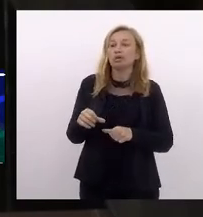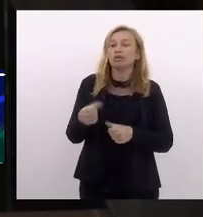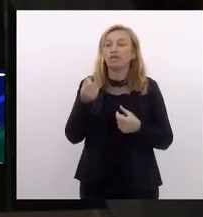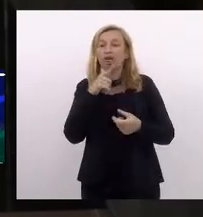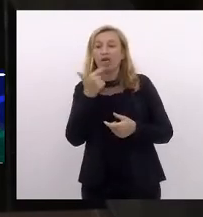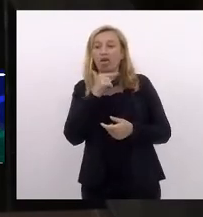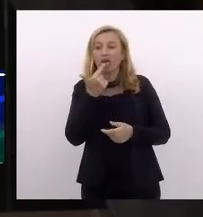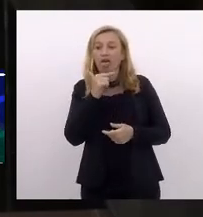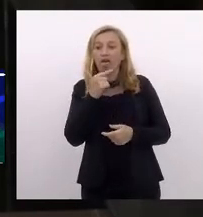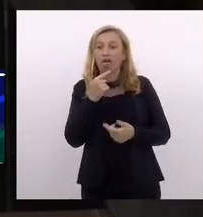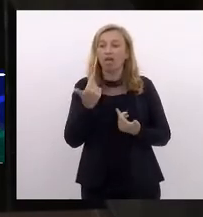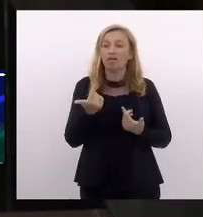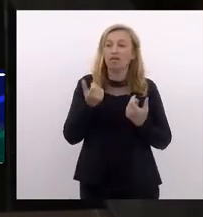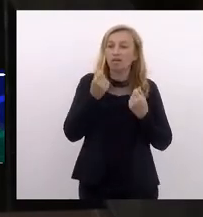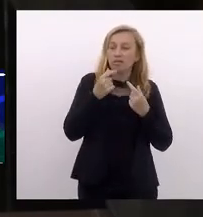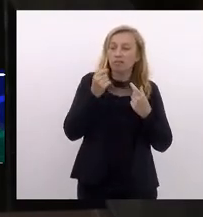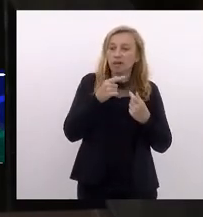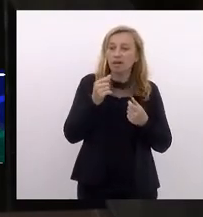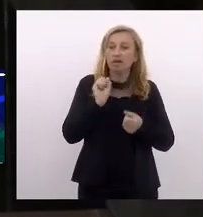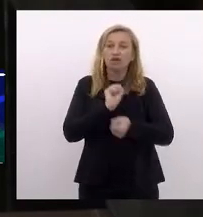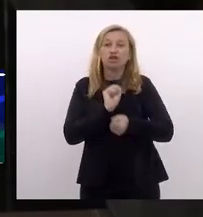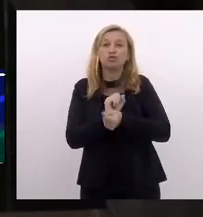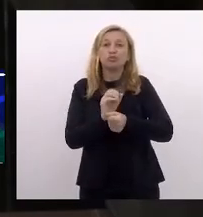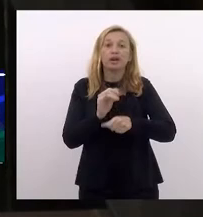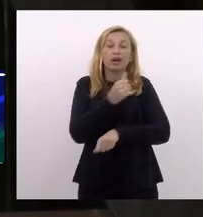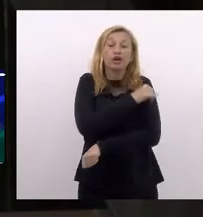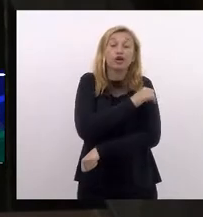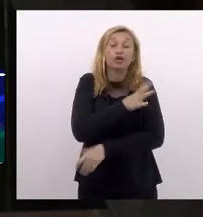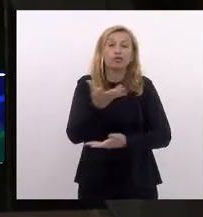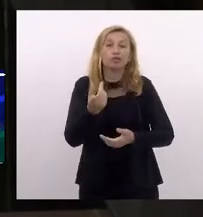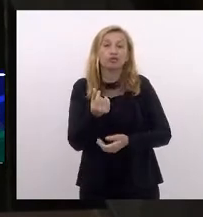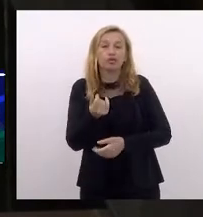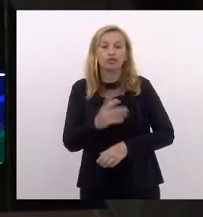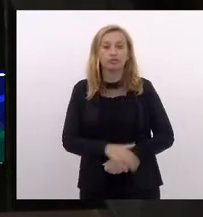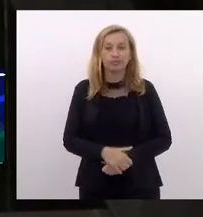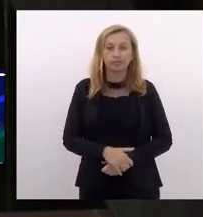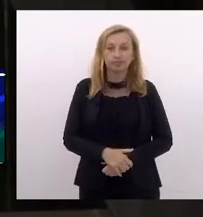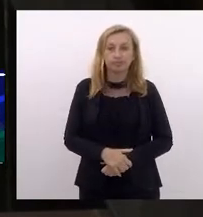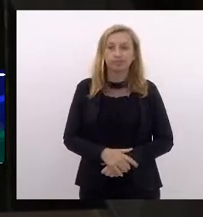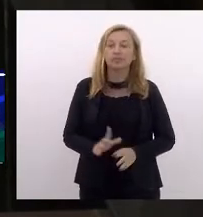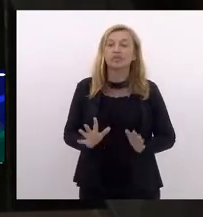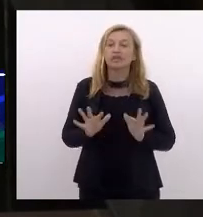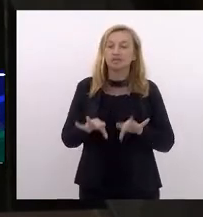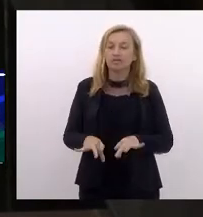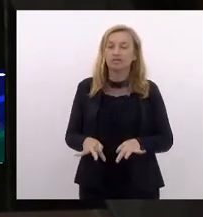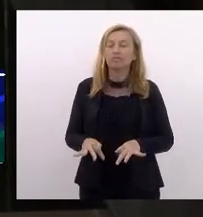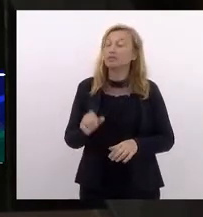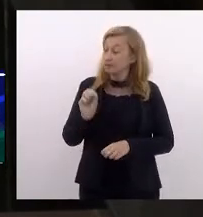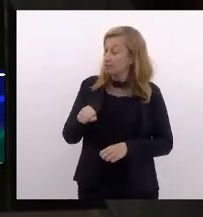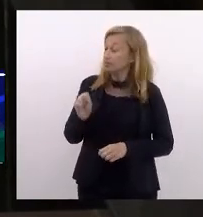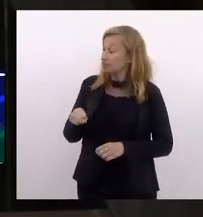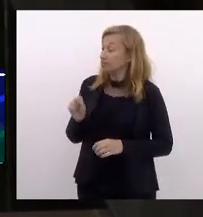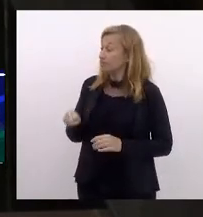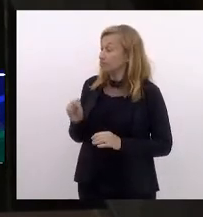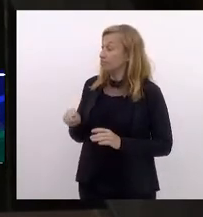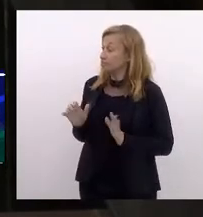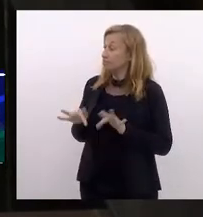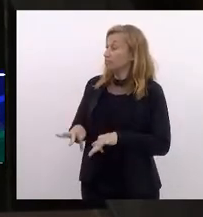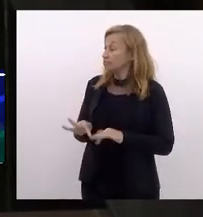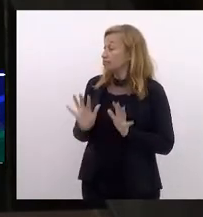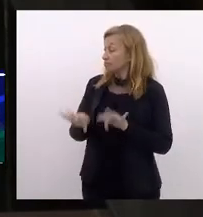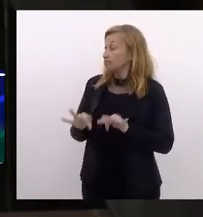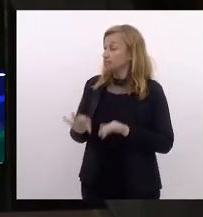não de supera RJ super amigo faz de espera Rio terceira terceiro elemento em sua concluir concluindo assim o